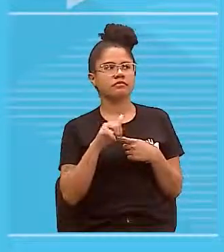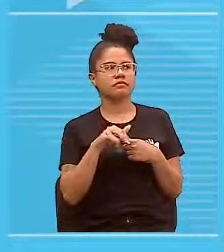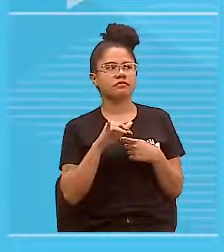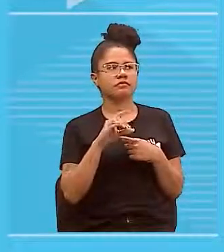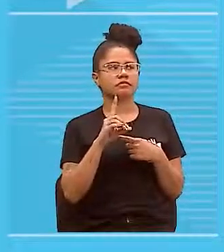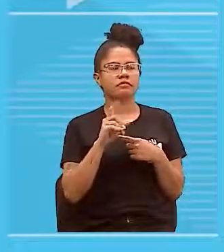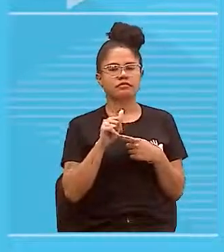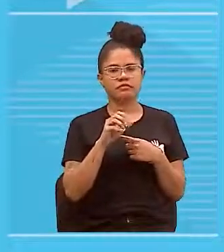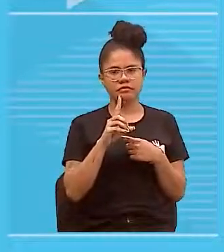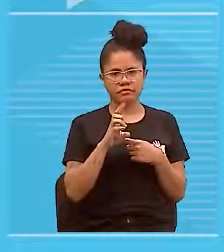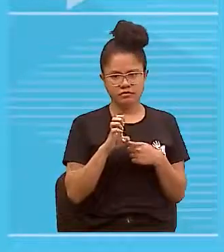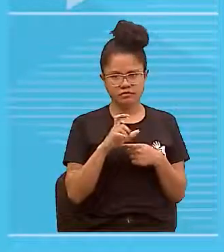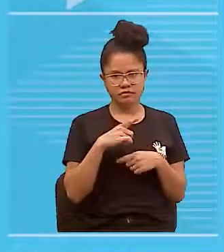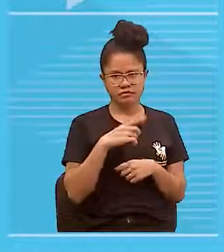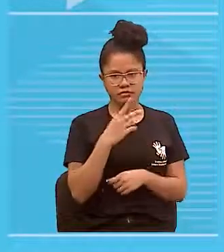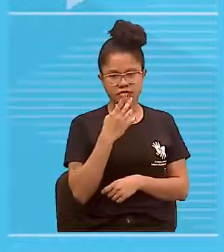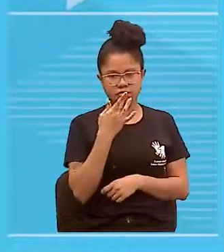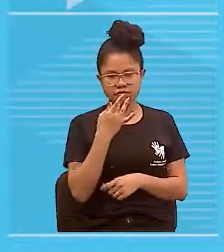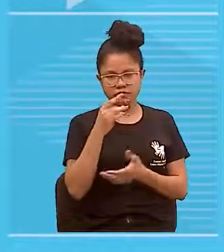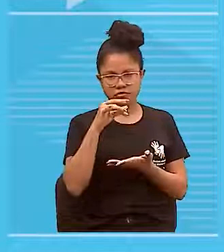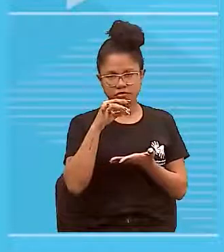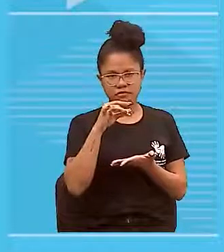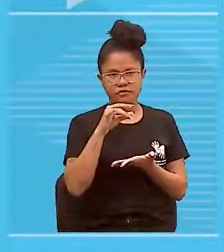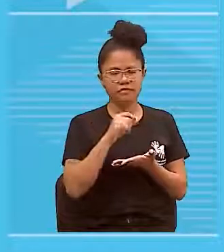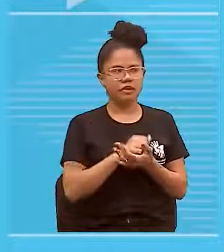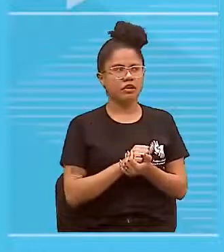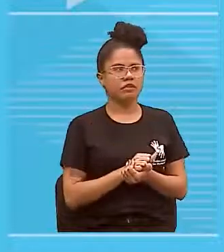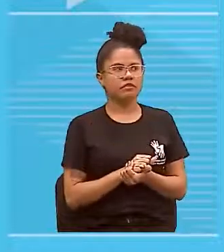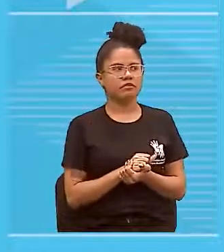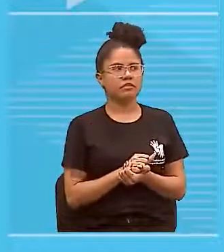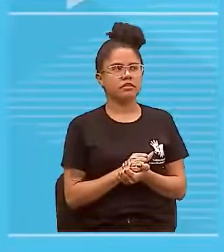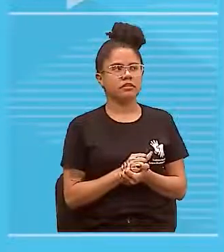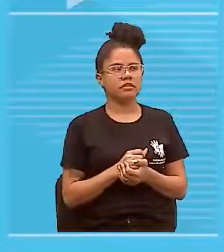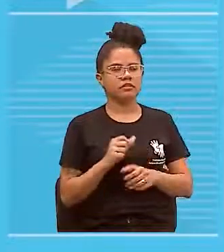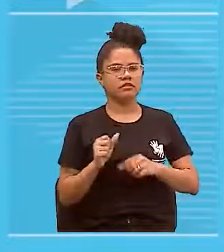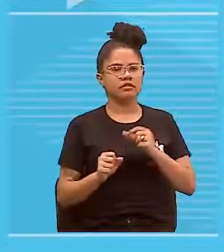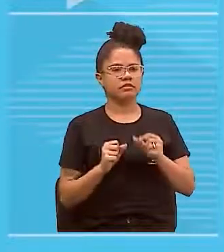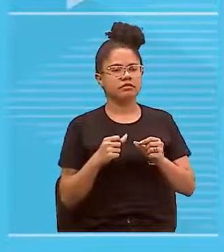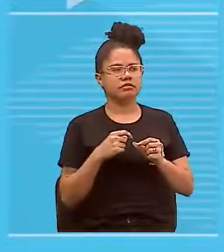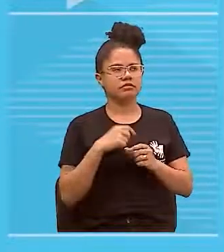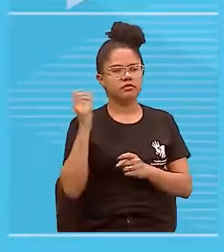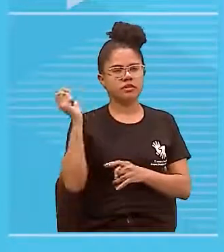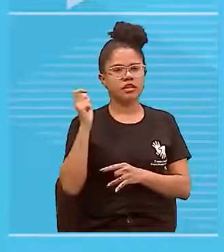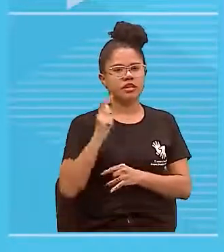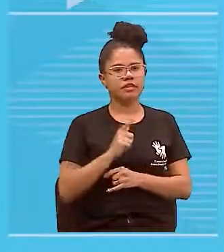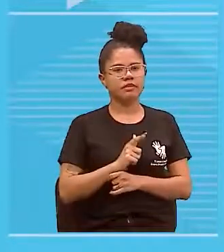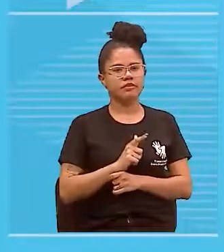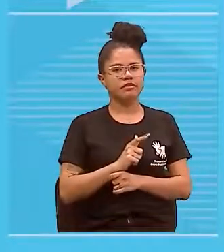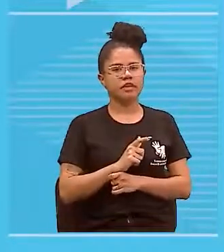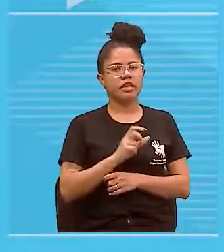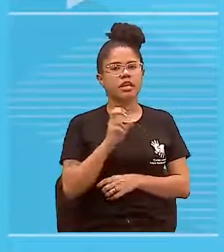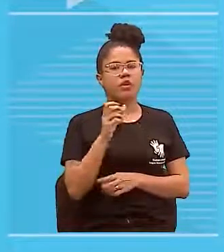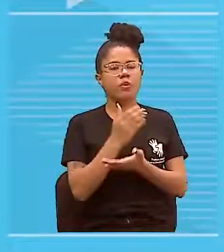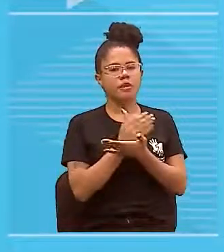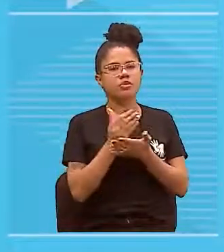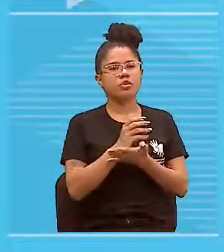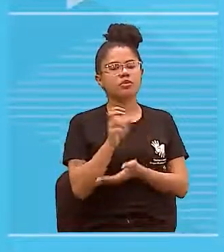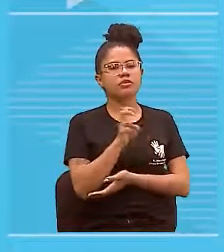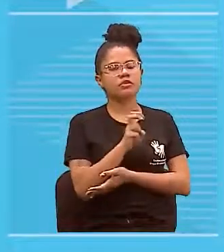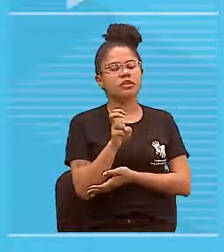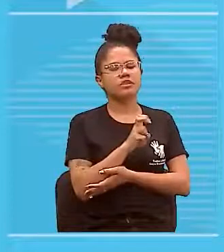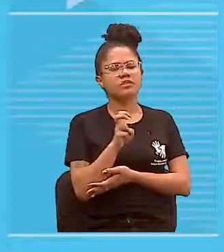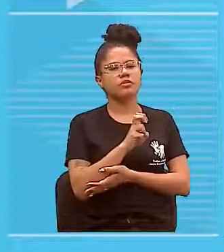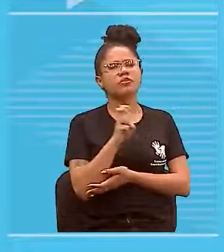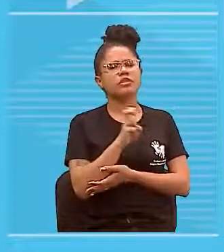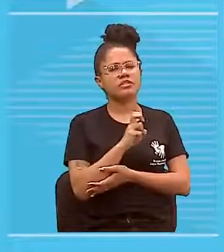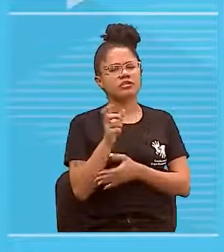Combinado? Ok? Se eu tenho ainda o Sol aqui em riba da nossa planeta, ele vai trazer aqui